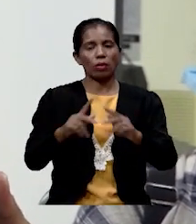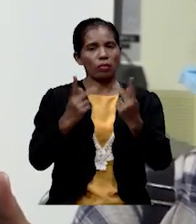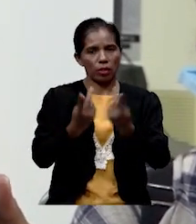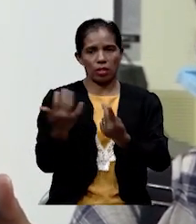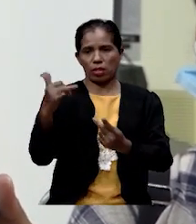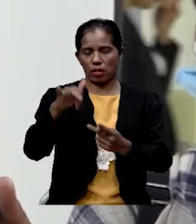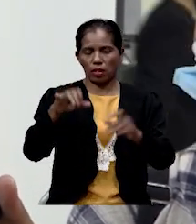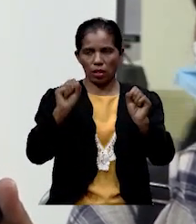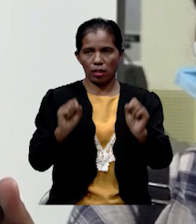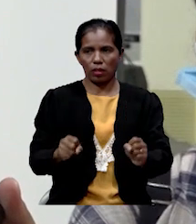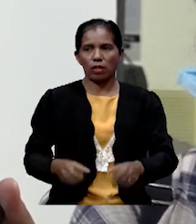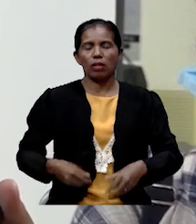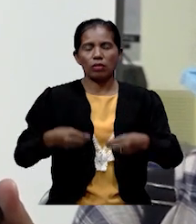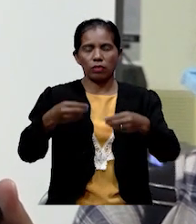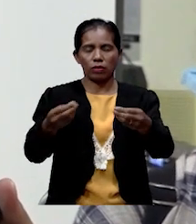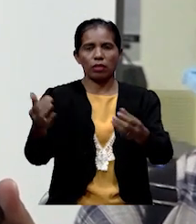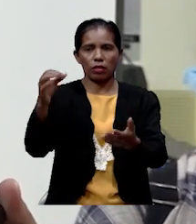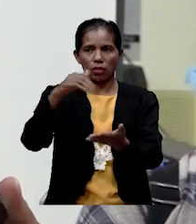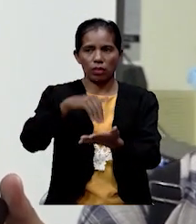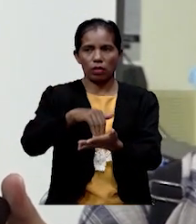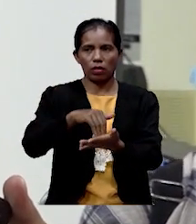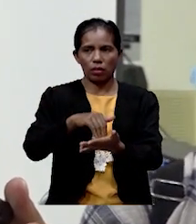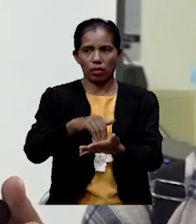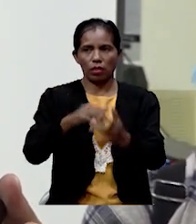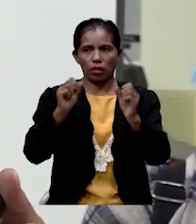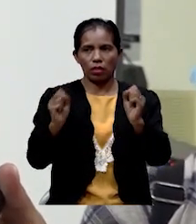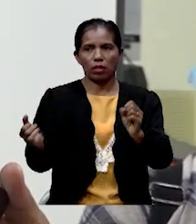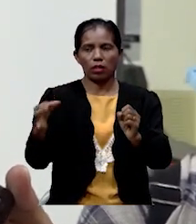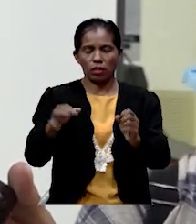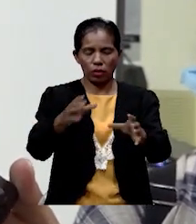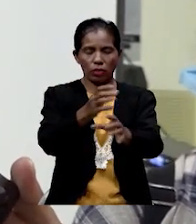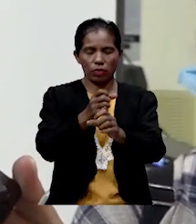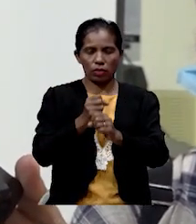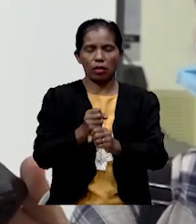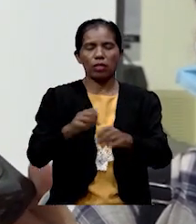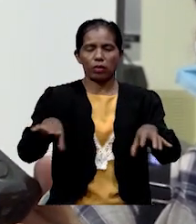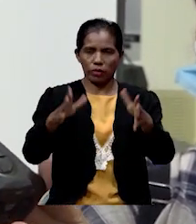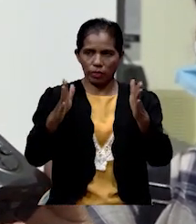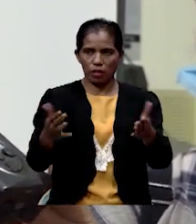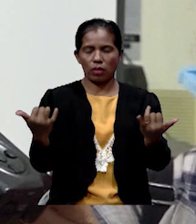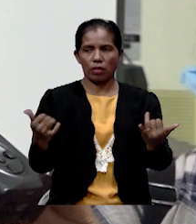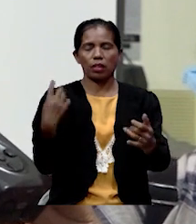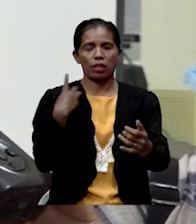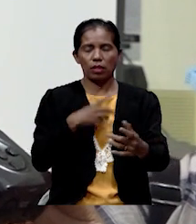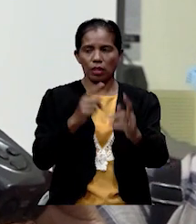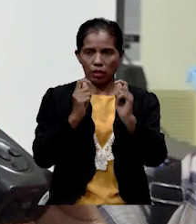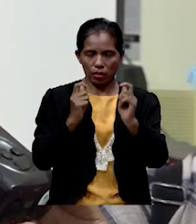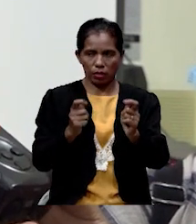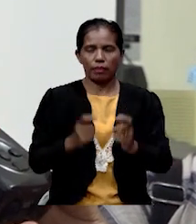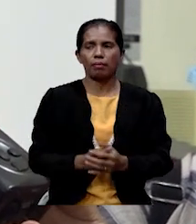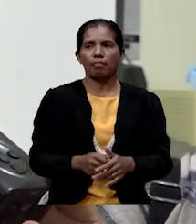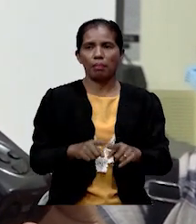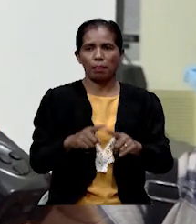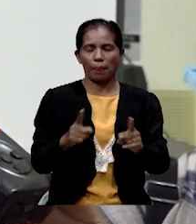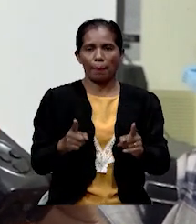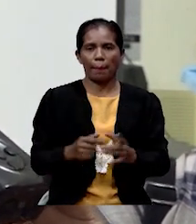bel fo file fale confiança ba sira para tu nes sira bel foti trabalhador sira mas bem agora da kita tenta hela para tu bel resolve mas